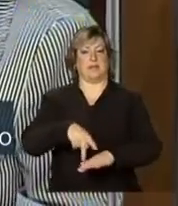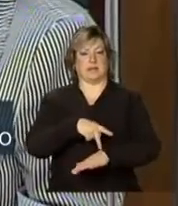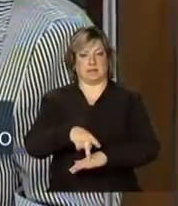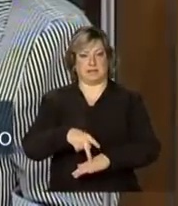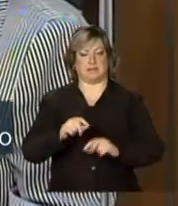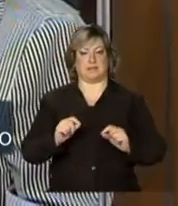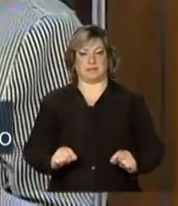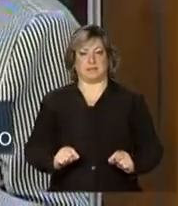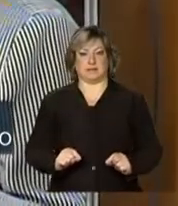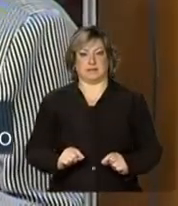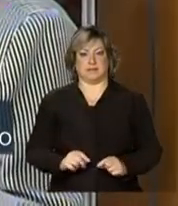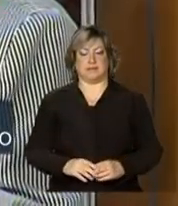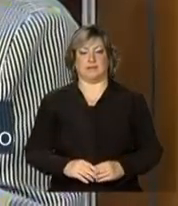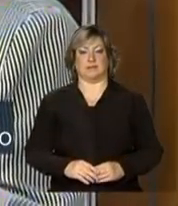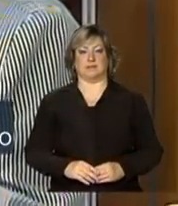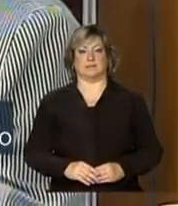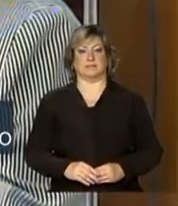e